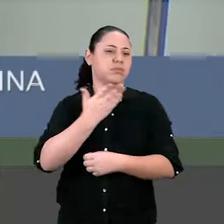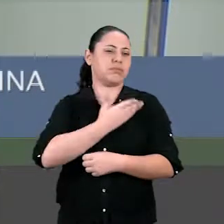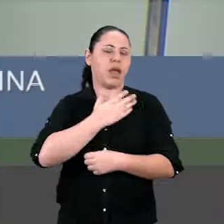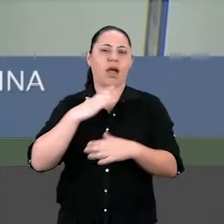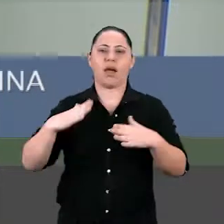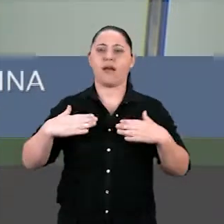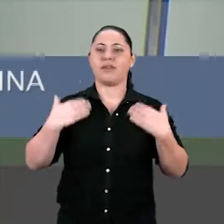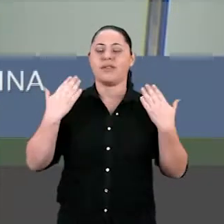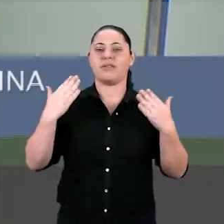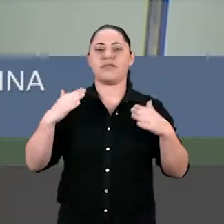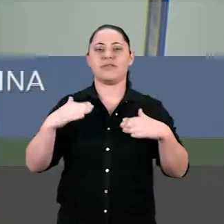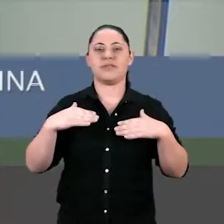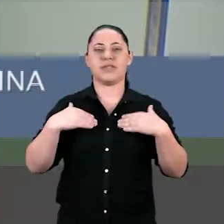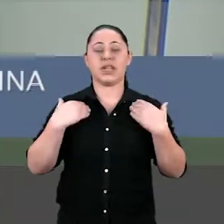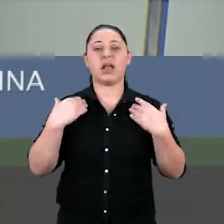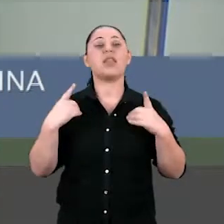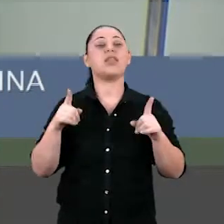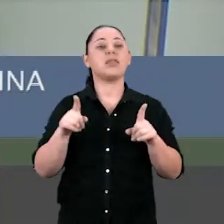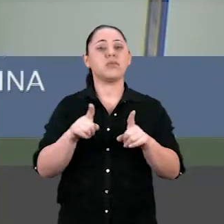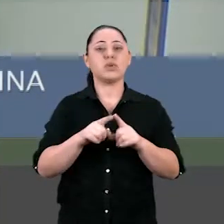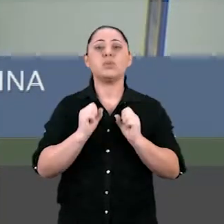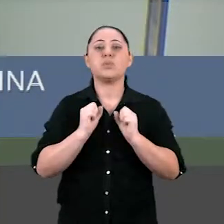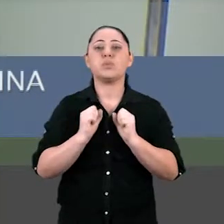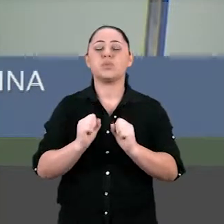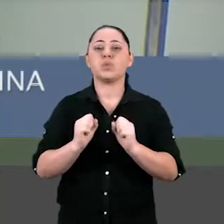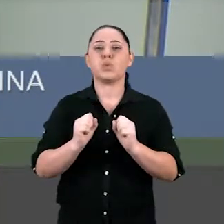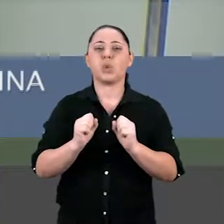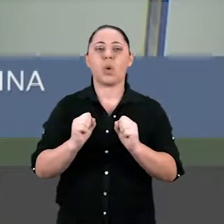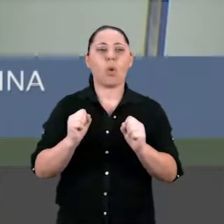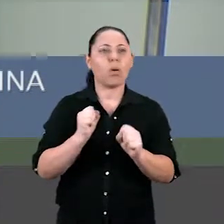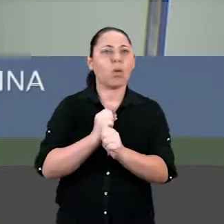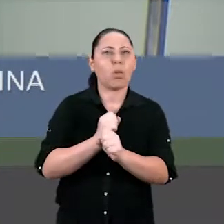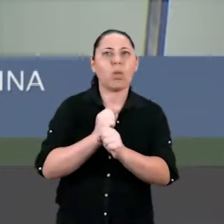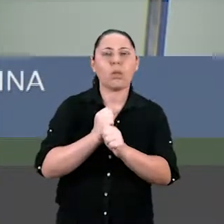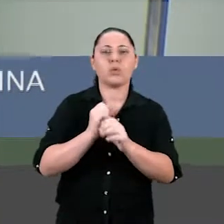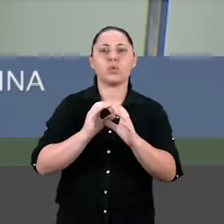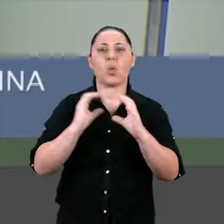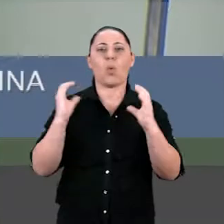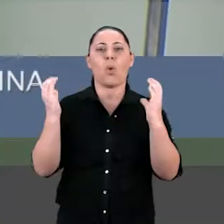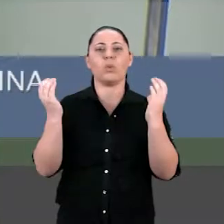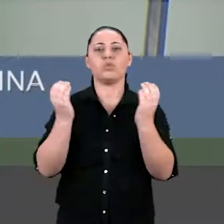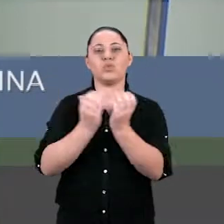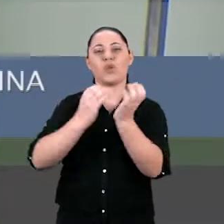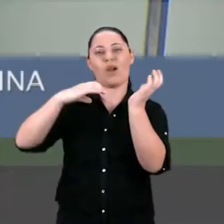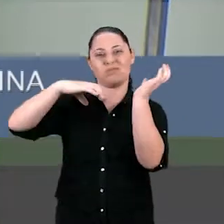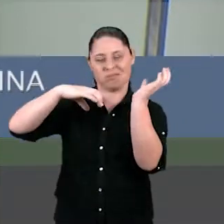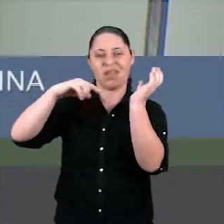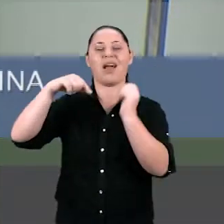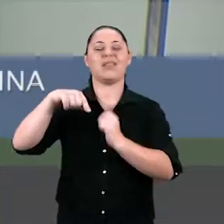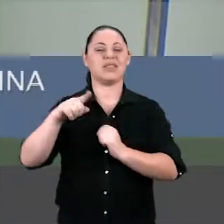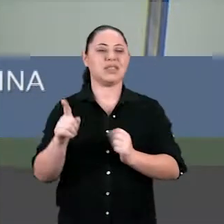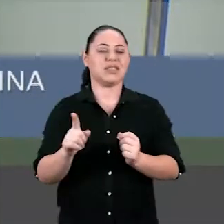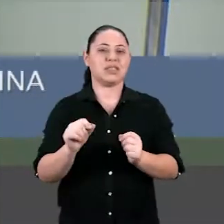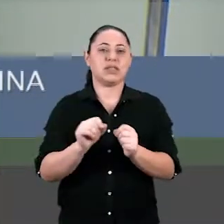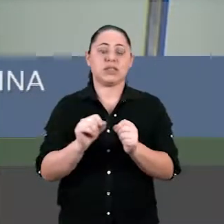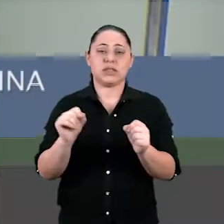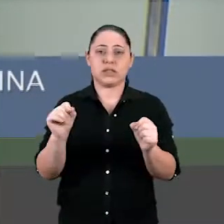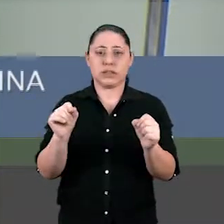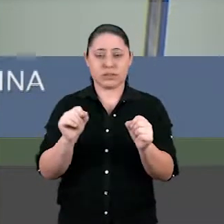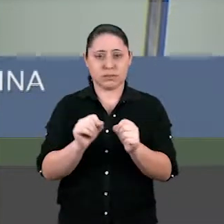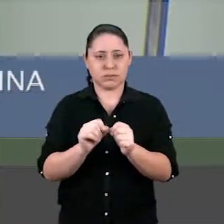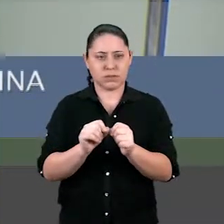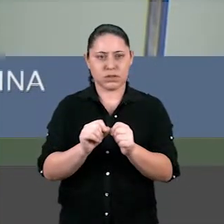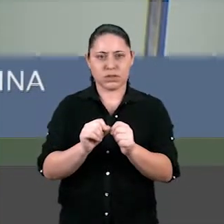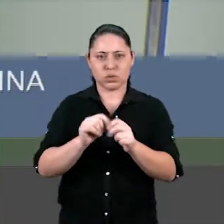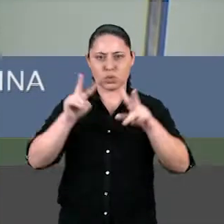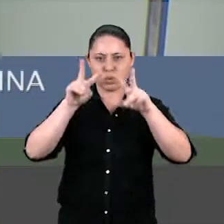amizade e, fundamentalmente, pela disponibilidade de construir um congresso como esse e, efetivamente, suscitar discussões dessa natureza e dessa